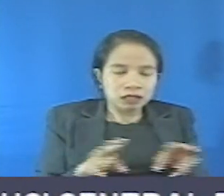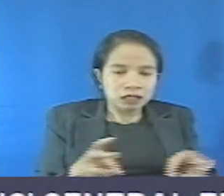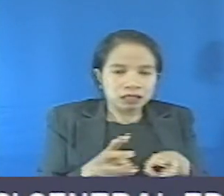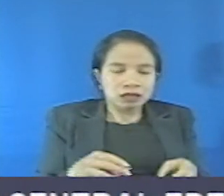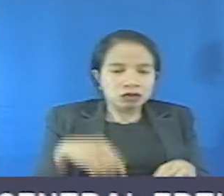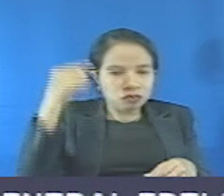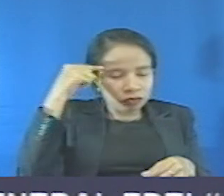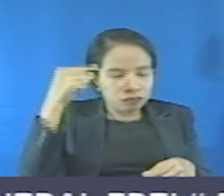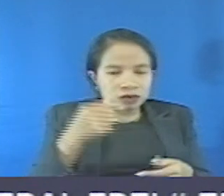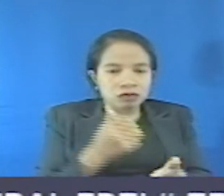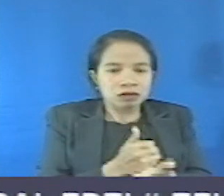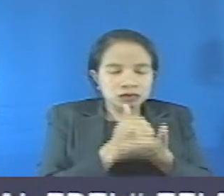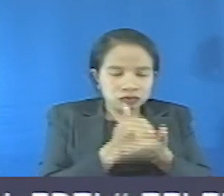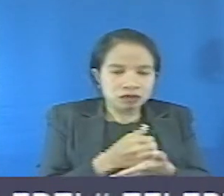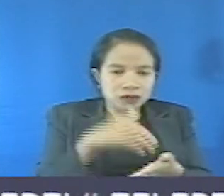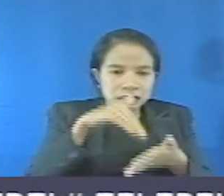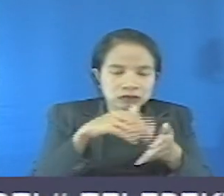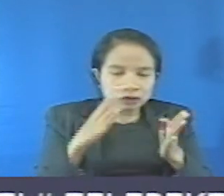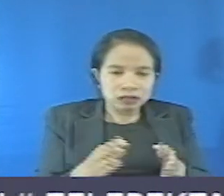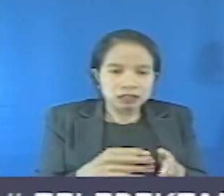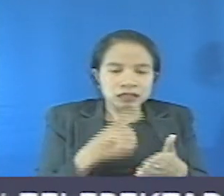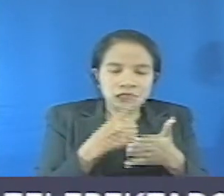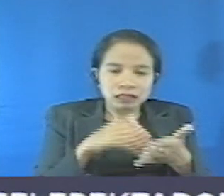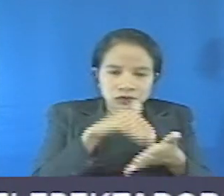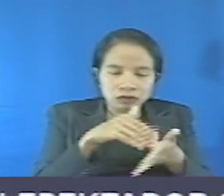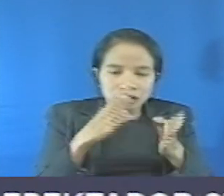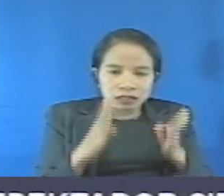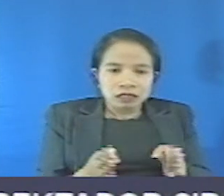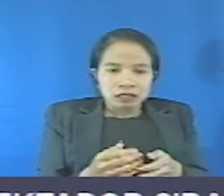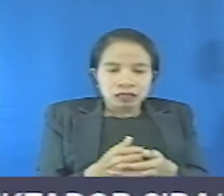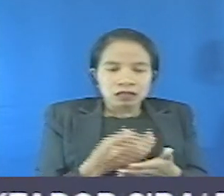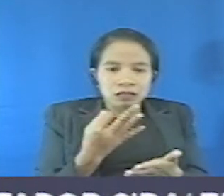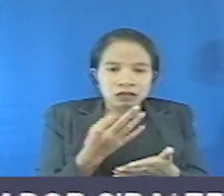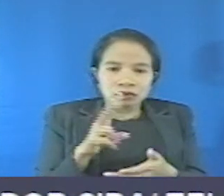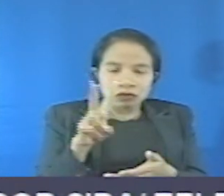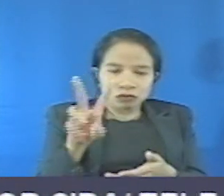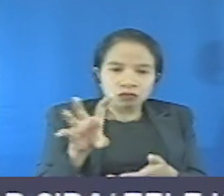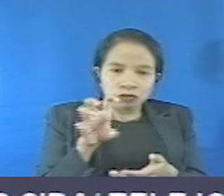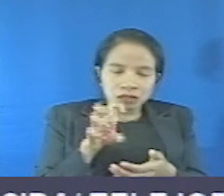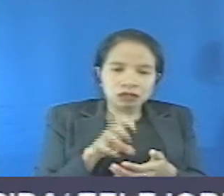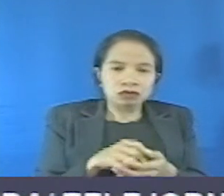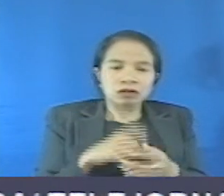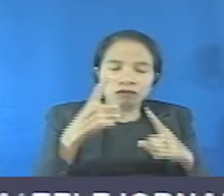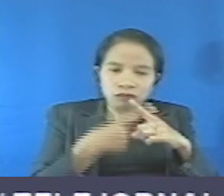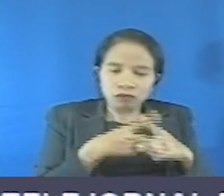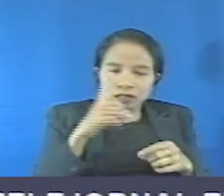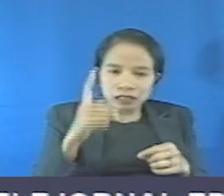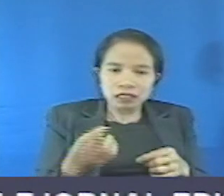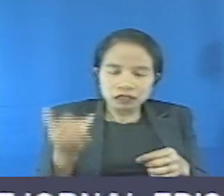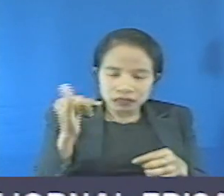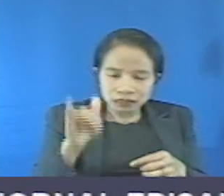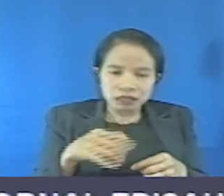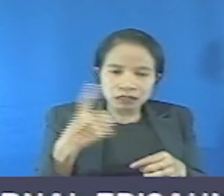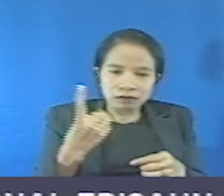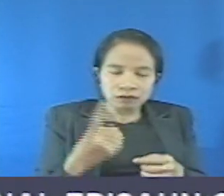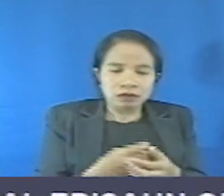estudantes sira, a nessa saída Macau defende que estudante sira merece para $200 por mês, para sira mantém na